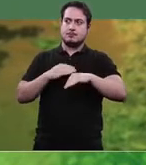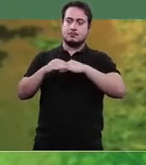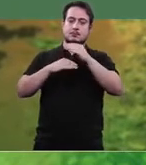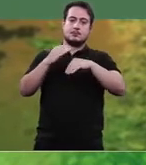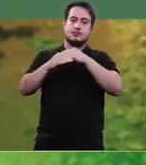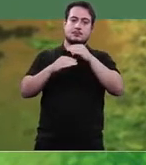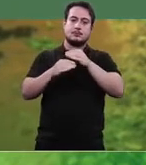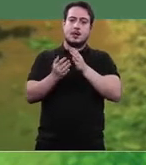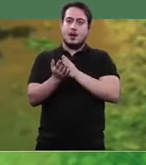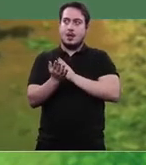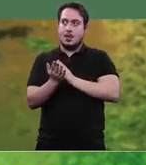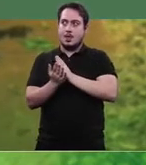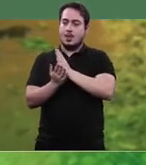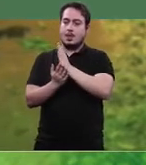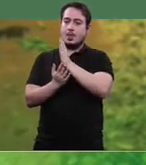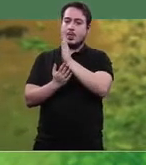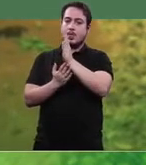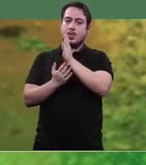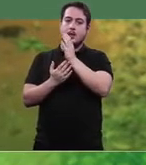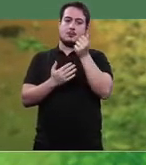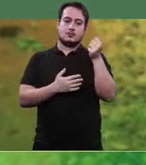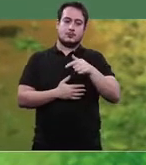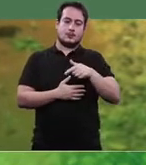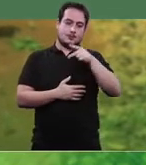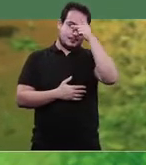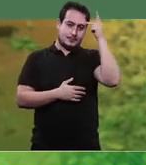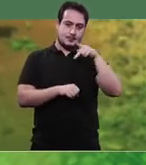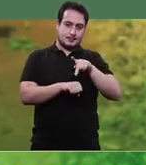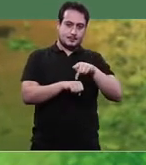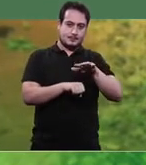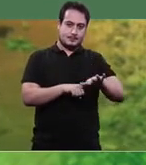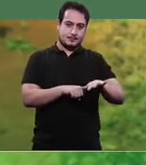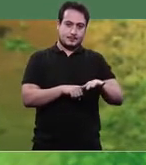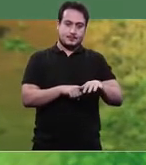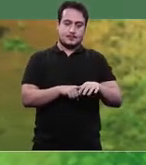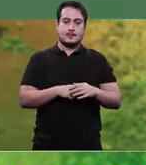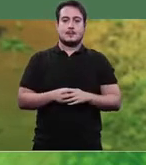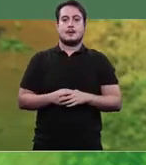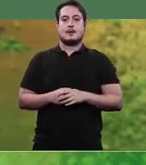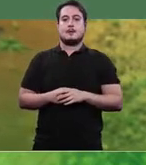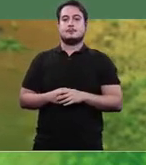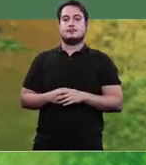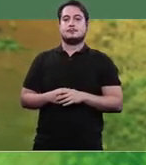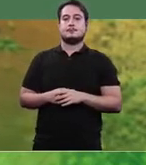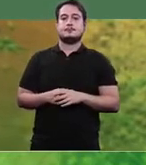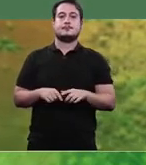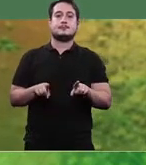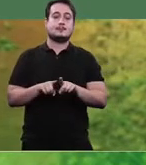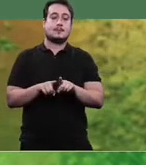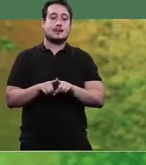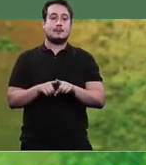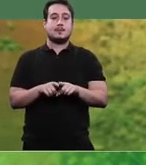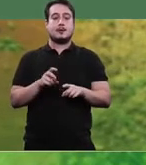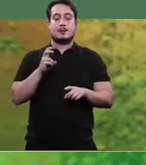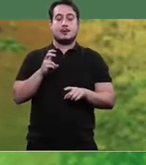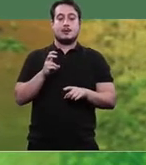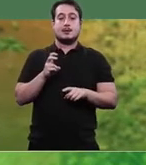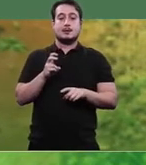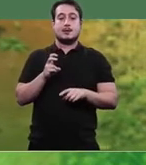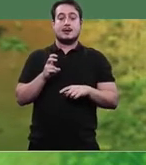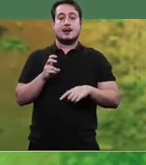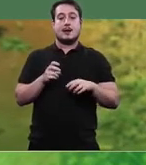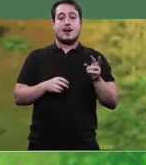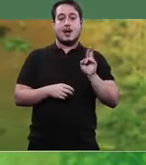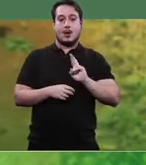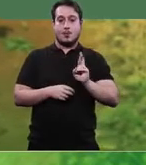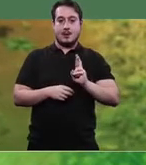em linha ou acima dos nossos concorrentes. E os grupos de oportunidades de recuperação, que são aqueles onde nós já tivemos uma